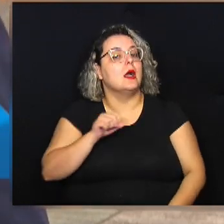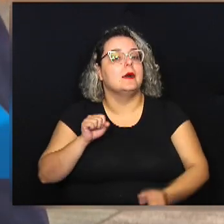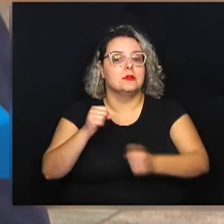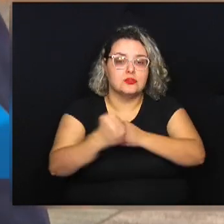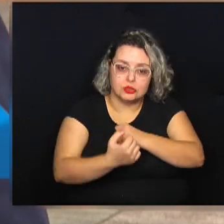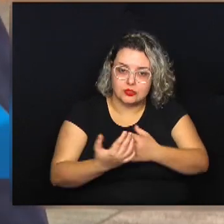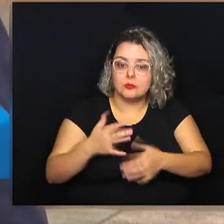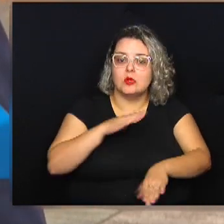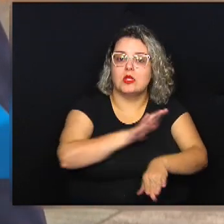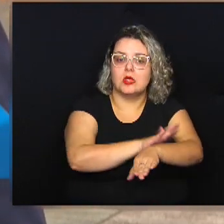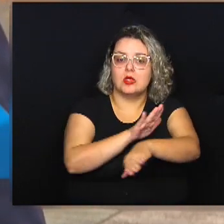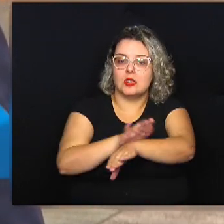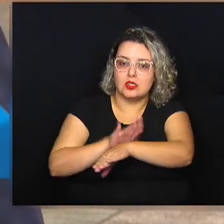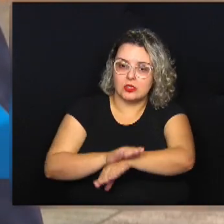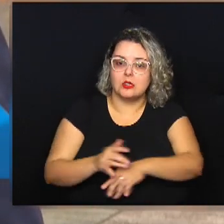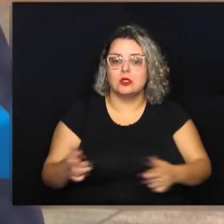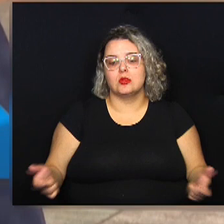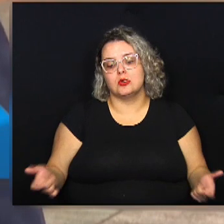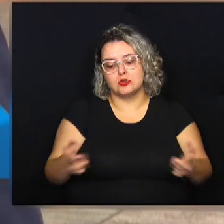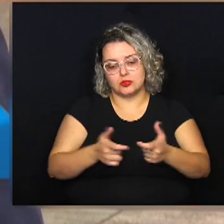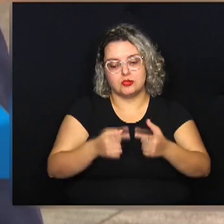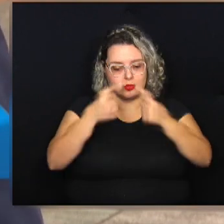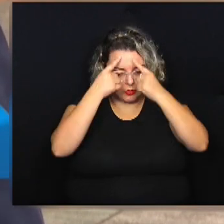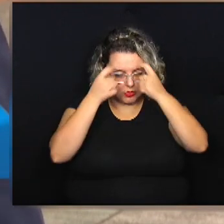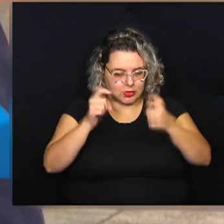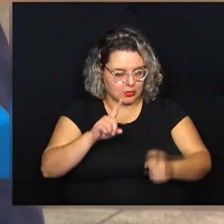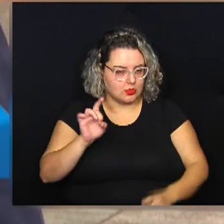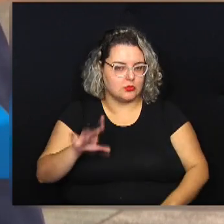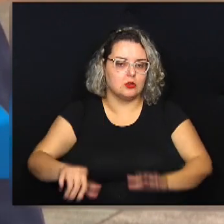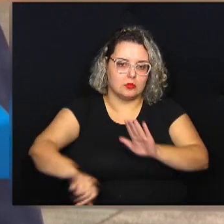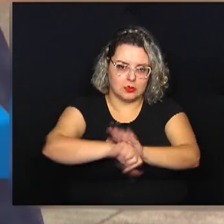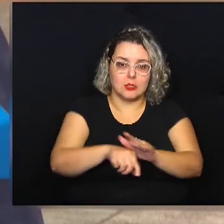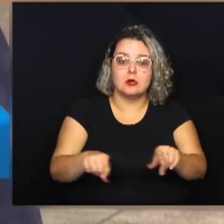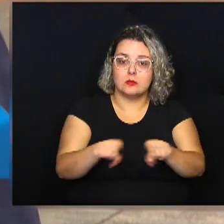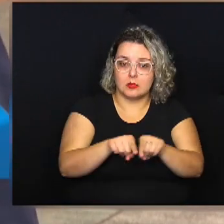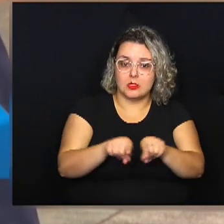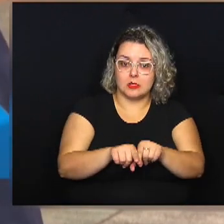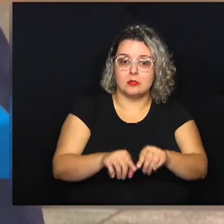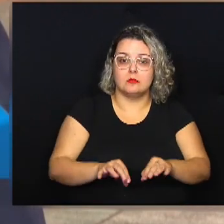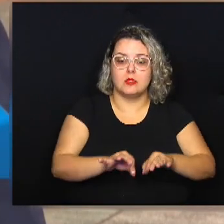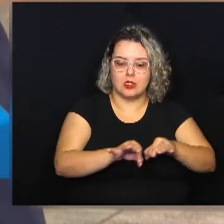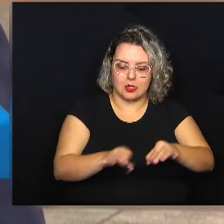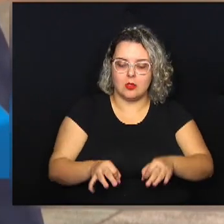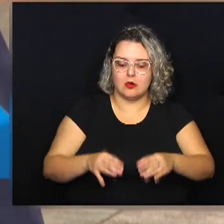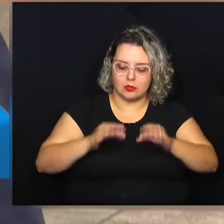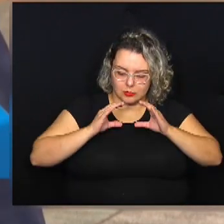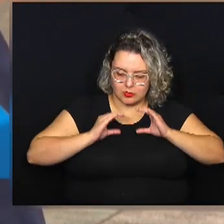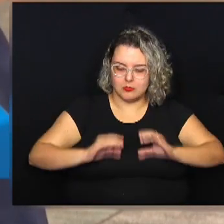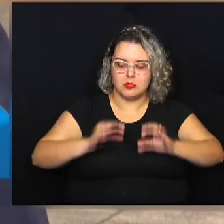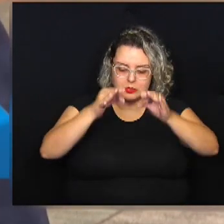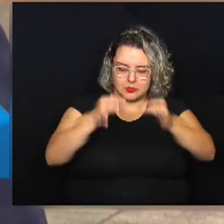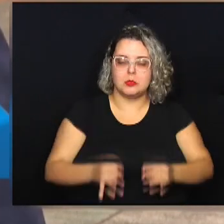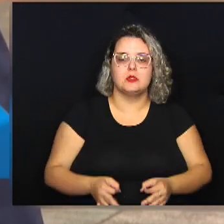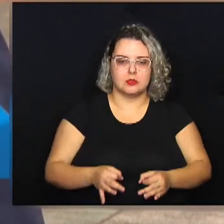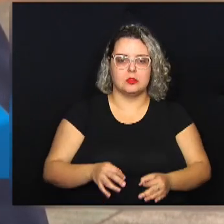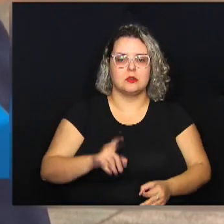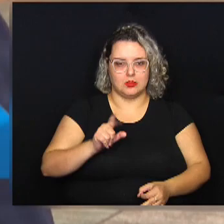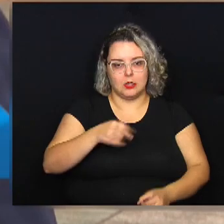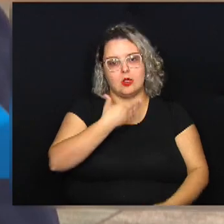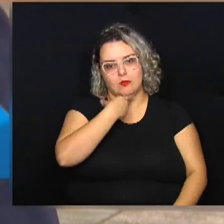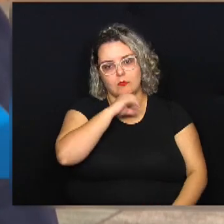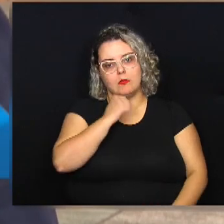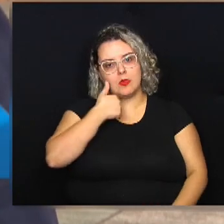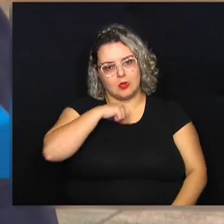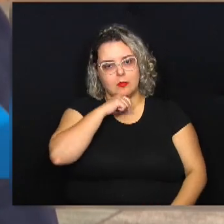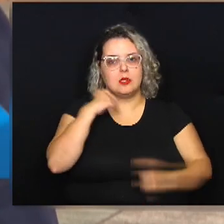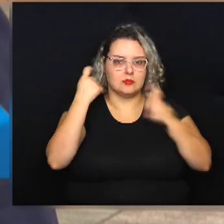e ajuda a diminuir não só a violência, a criminalidade, como também traz a ordem e a disciplina, que é o que mais os pais hoje se preocupam